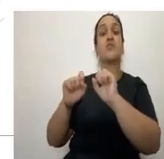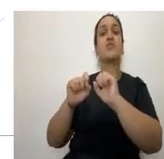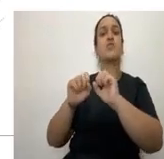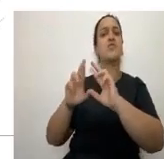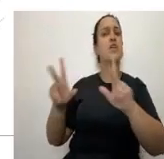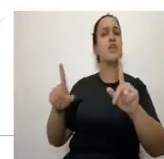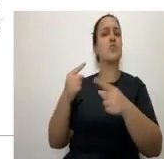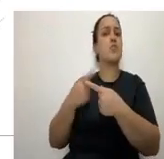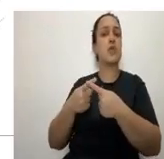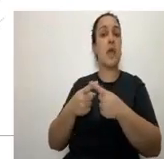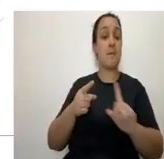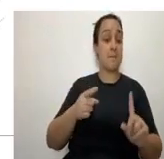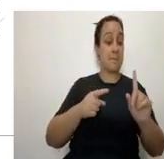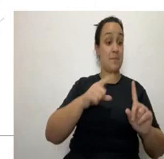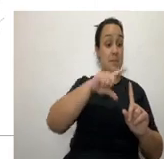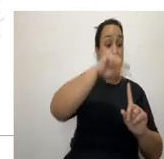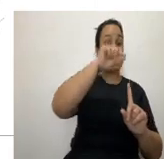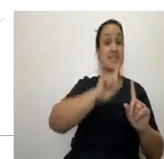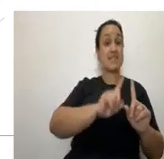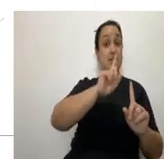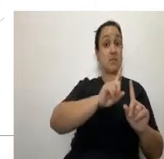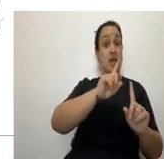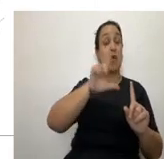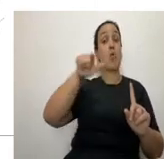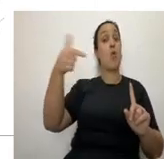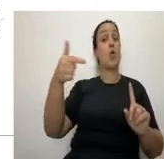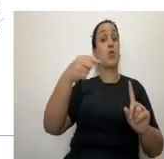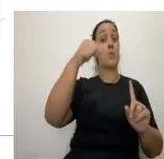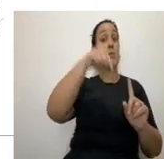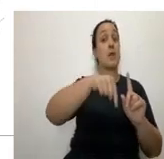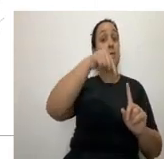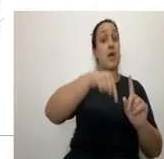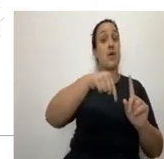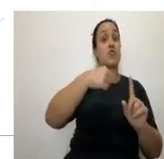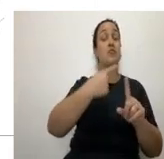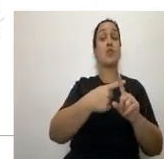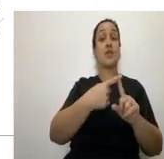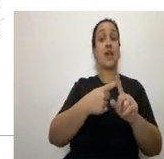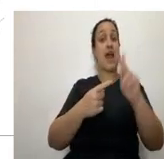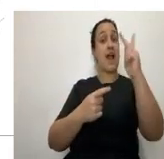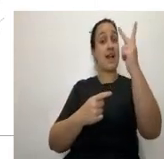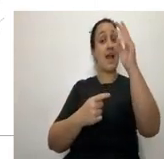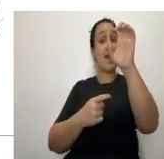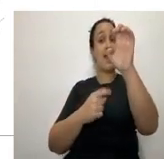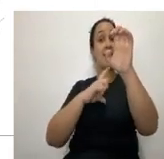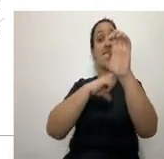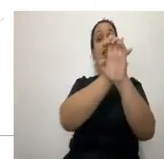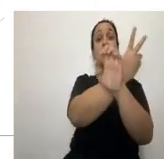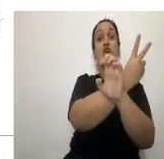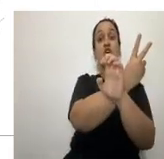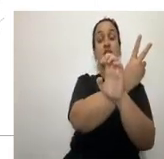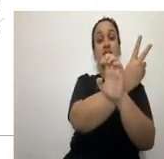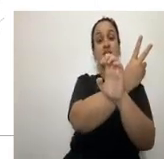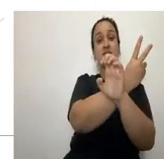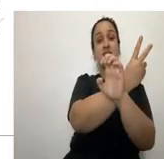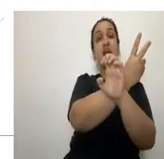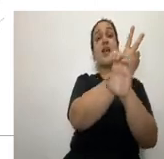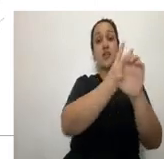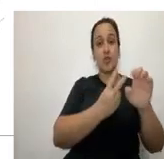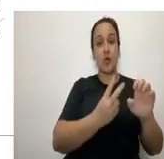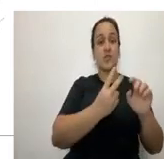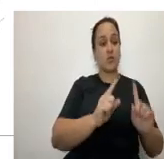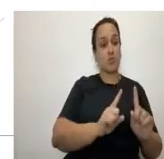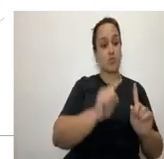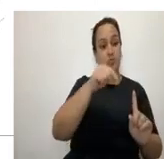A direção do spin. Então, o primeiro spin é para cima, o outro é para baixo, né? Na verdade, a projeção. Então,